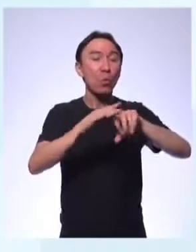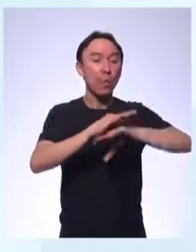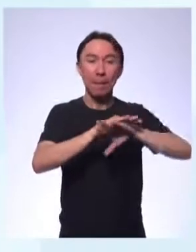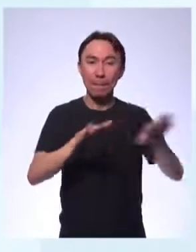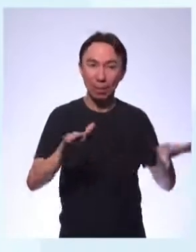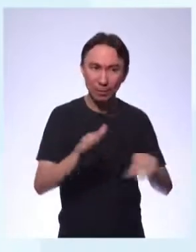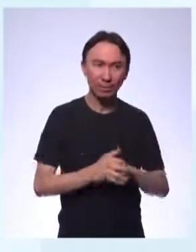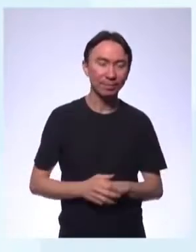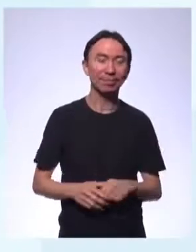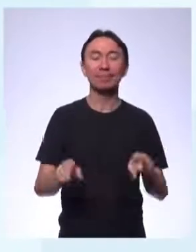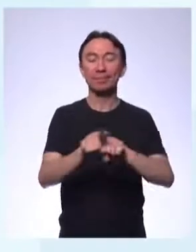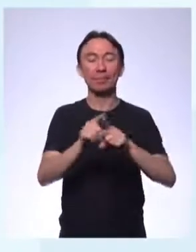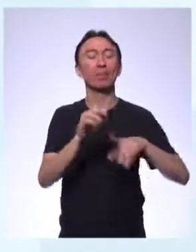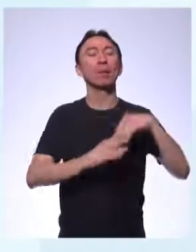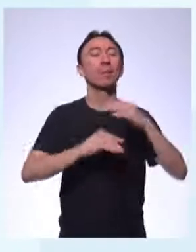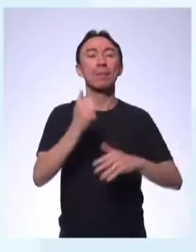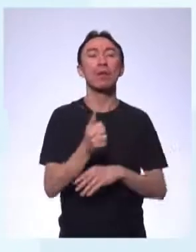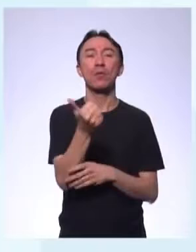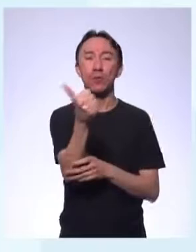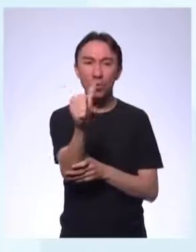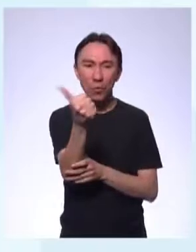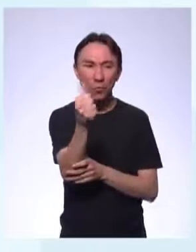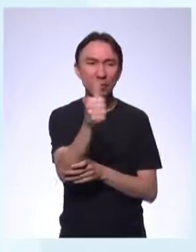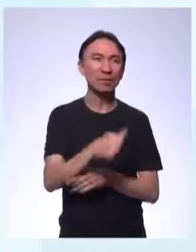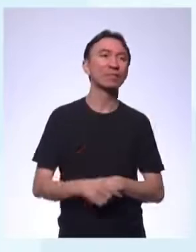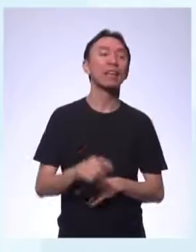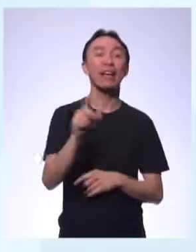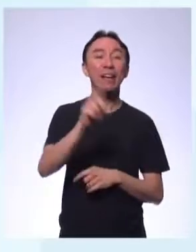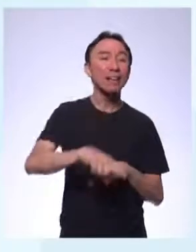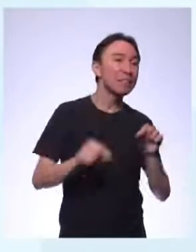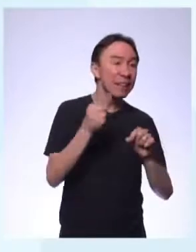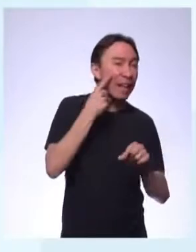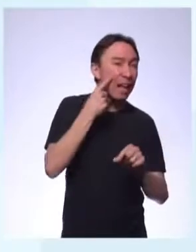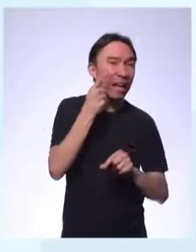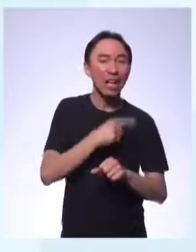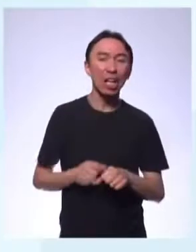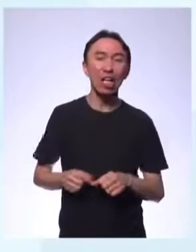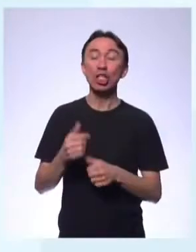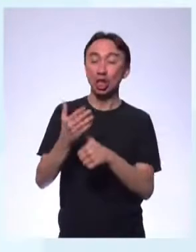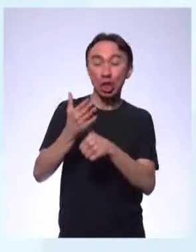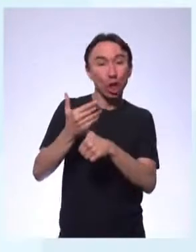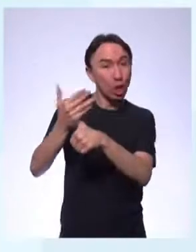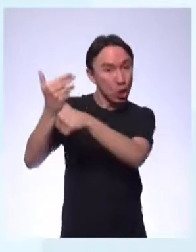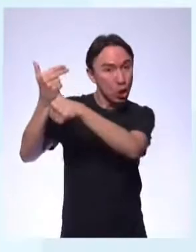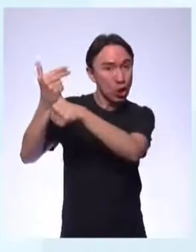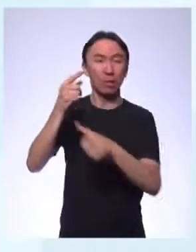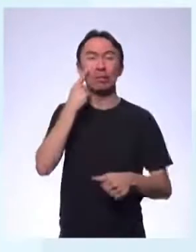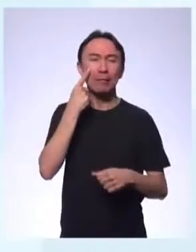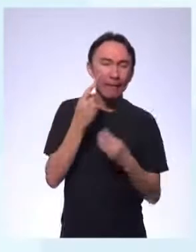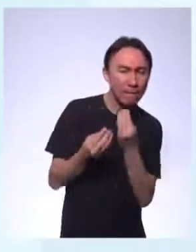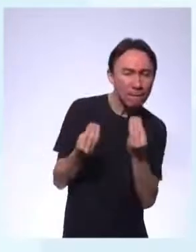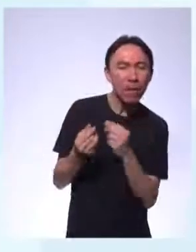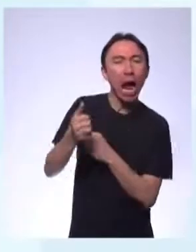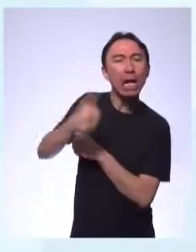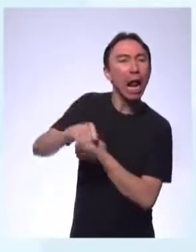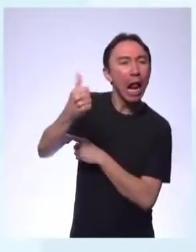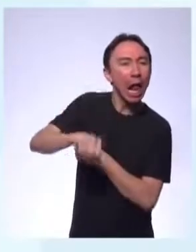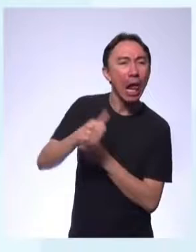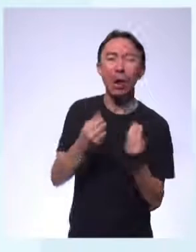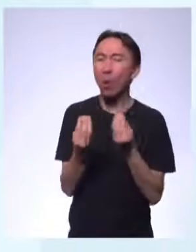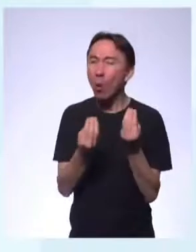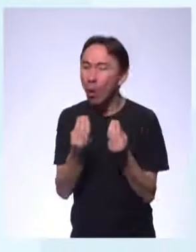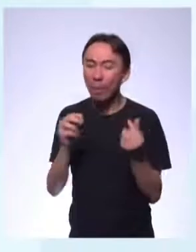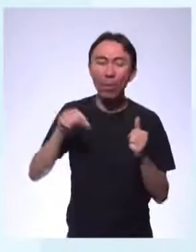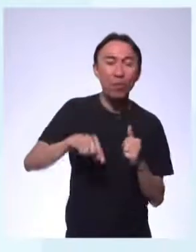a habilidade 11, analisar historicamente o uso da tecnologia, incluindo a digital, nas diferentes dimensões da